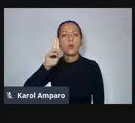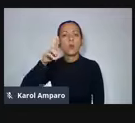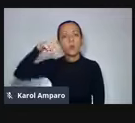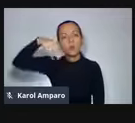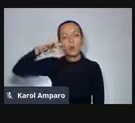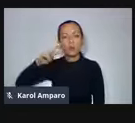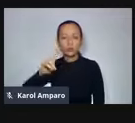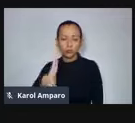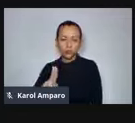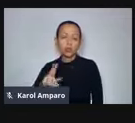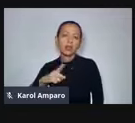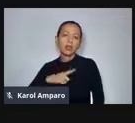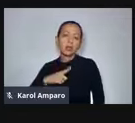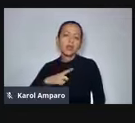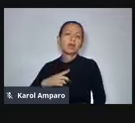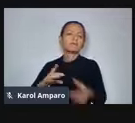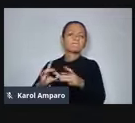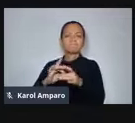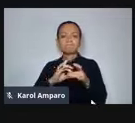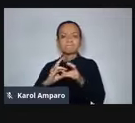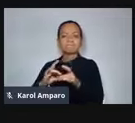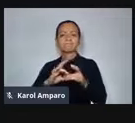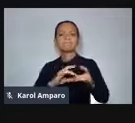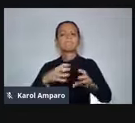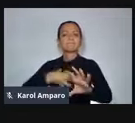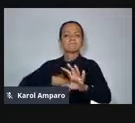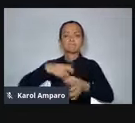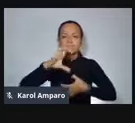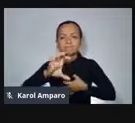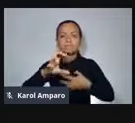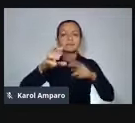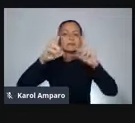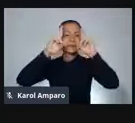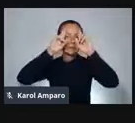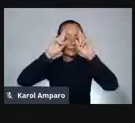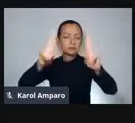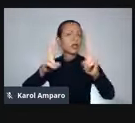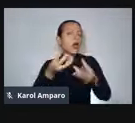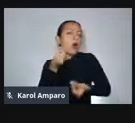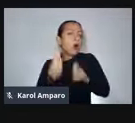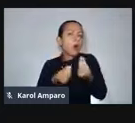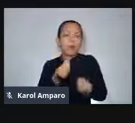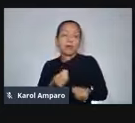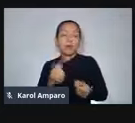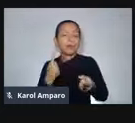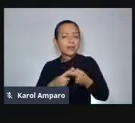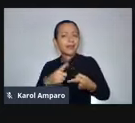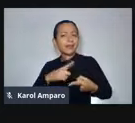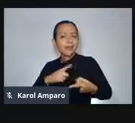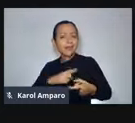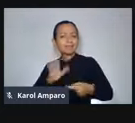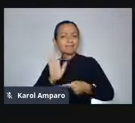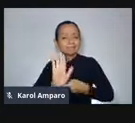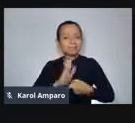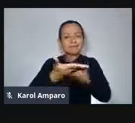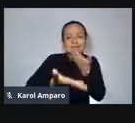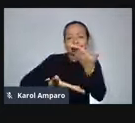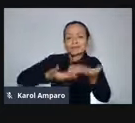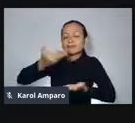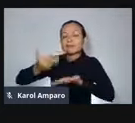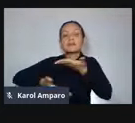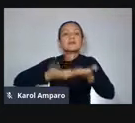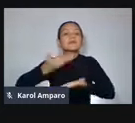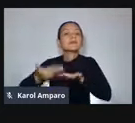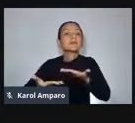humildade, empatia e respeito? Né? Ela aborda cooperação e como, através dela,